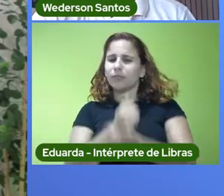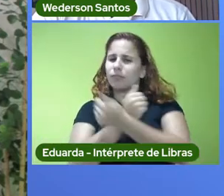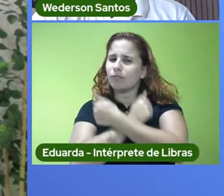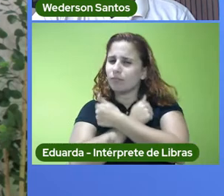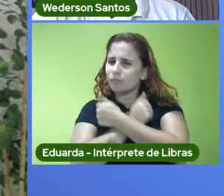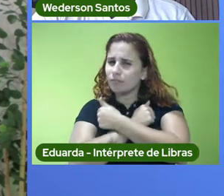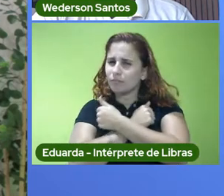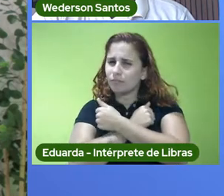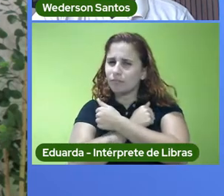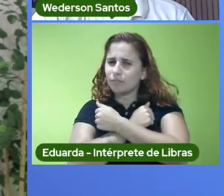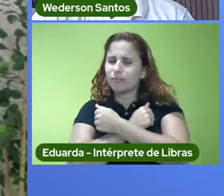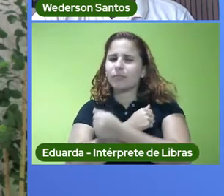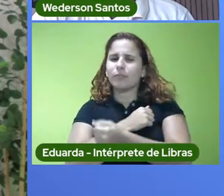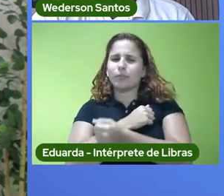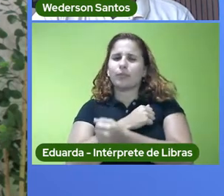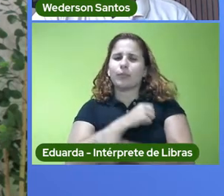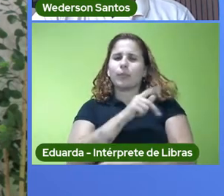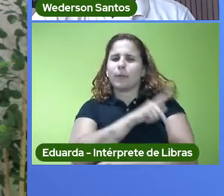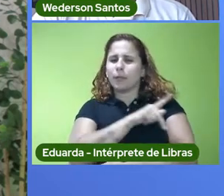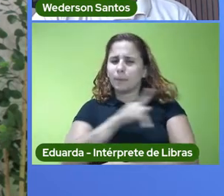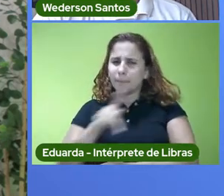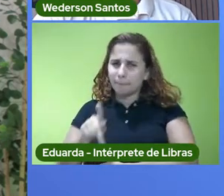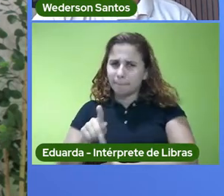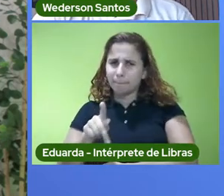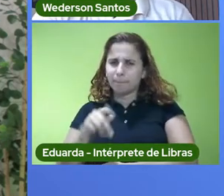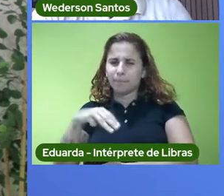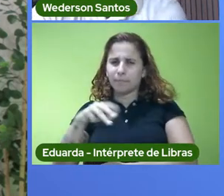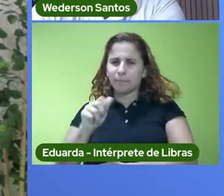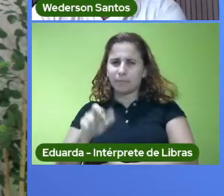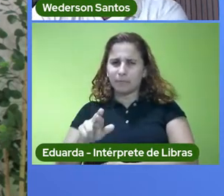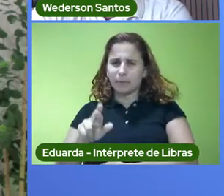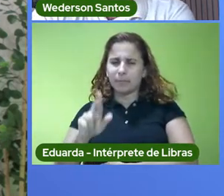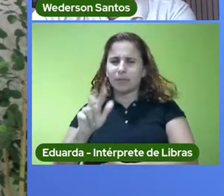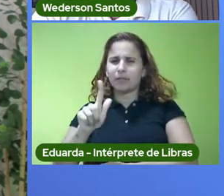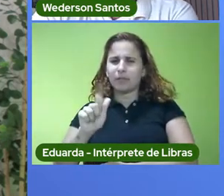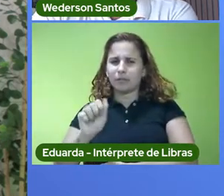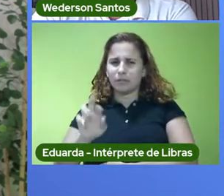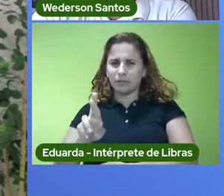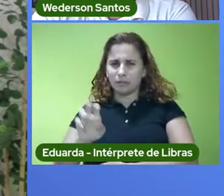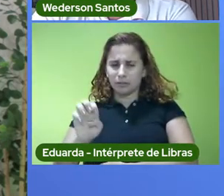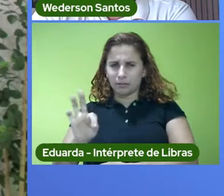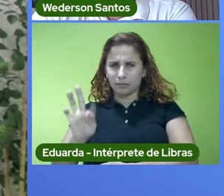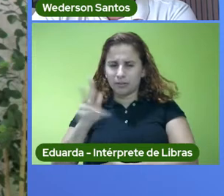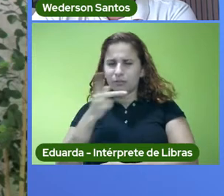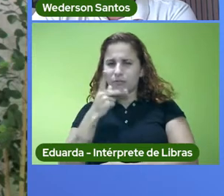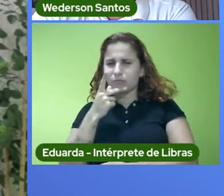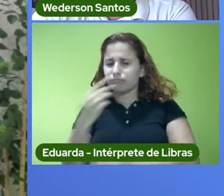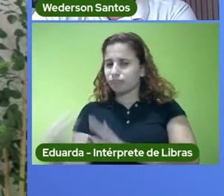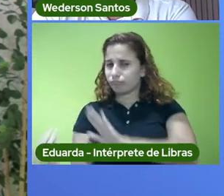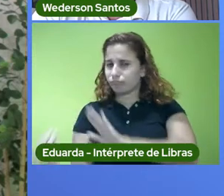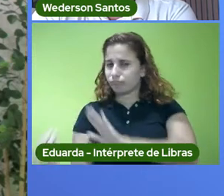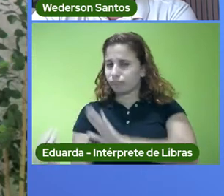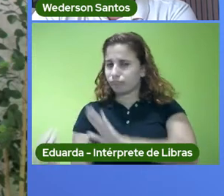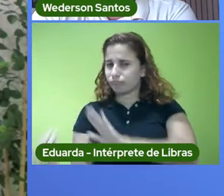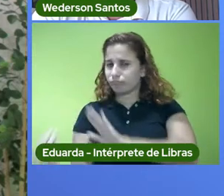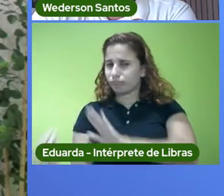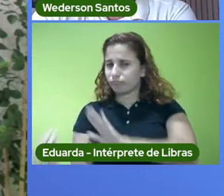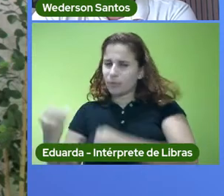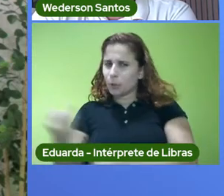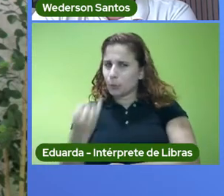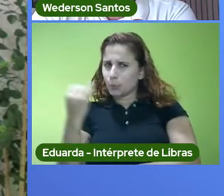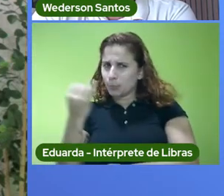vice-presidente aqui da Federação das APAES, a Margarete Zorzal, que deixou um recado importante aqui para a gente também. A Marielle, nossa